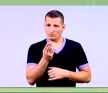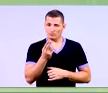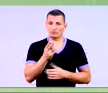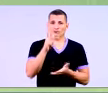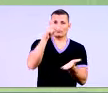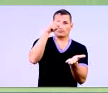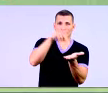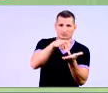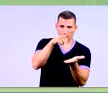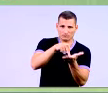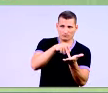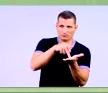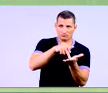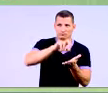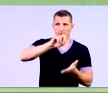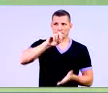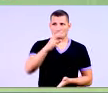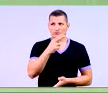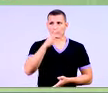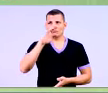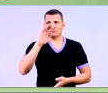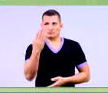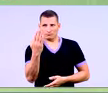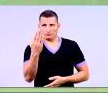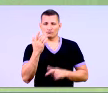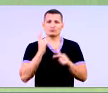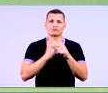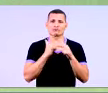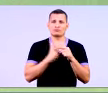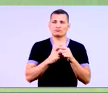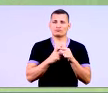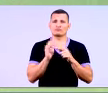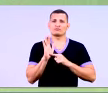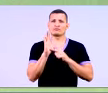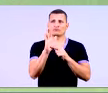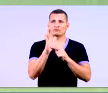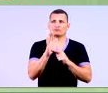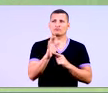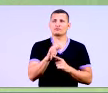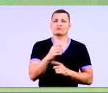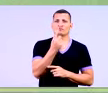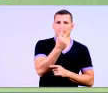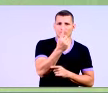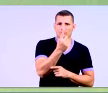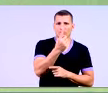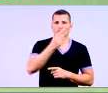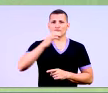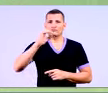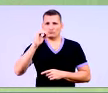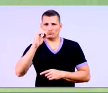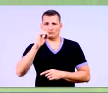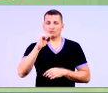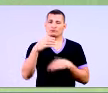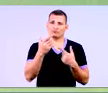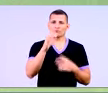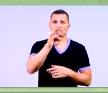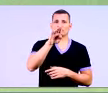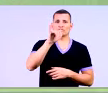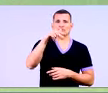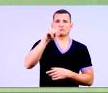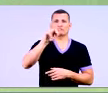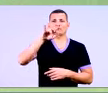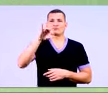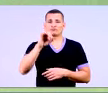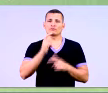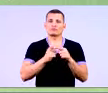verdadeira ou falsa porque representado por aqui um e zero os binários 10 porque é